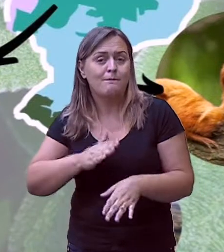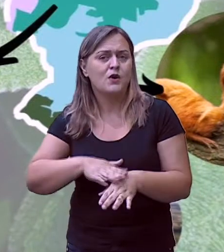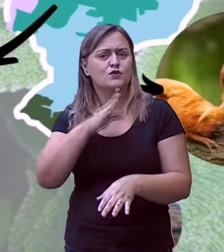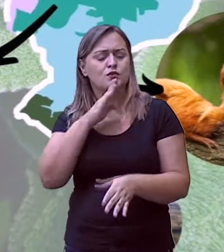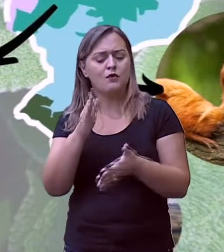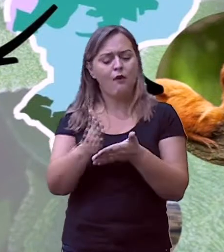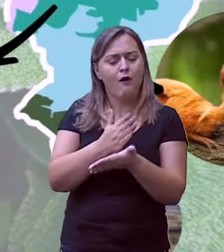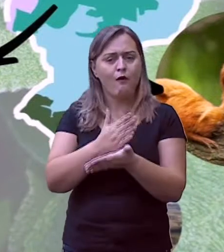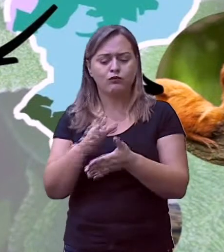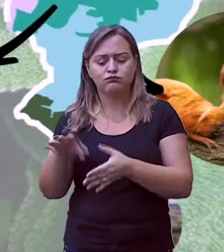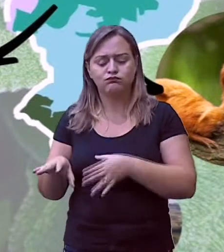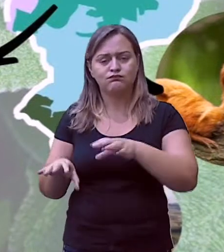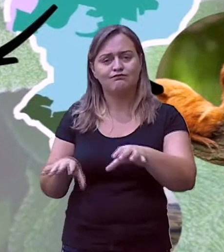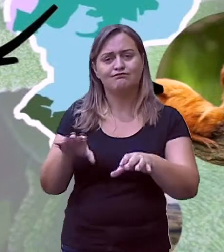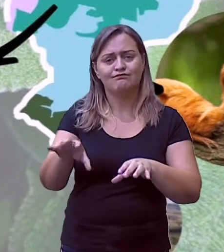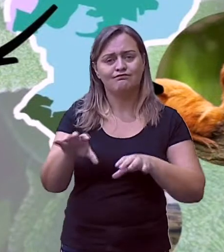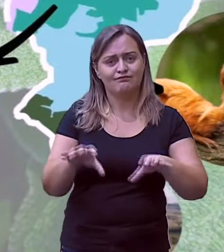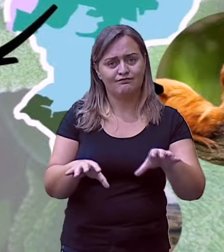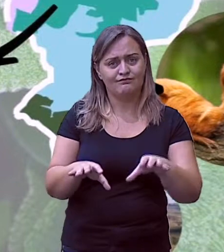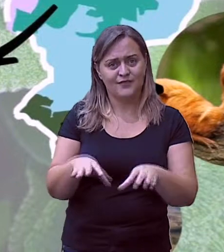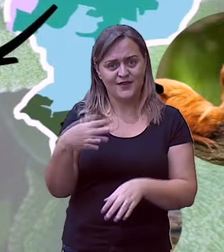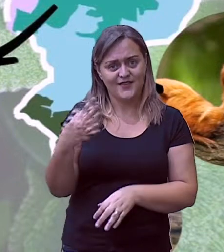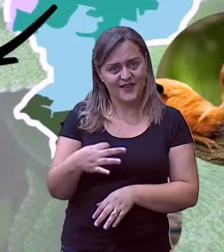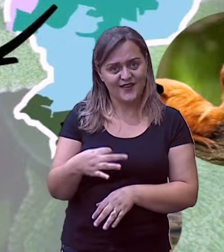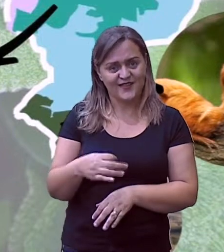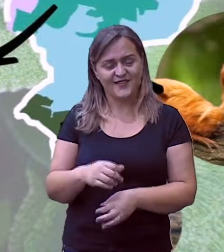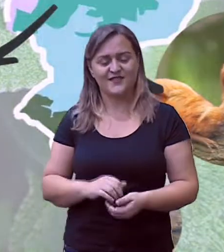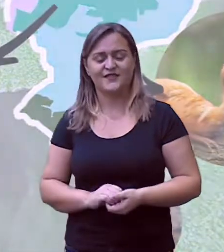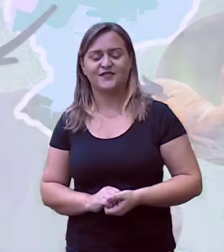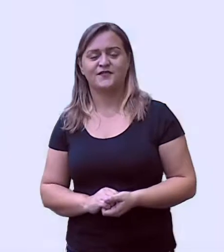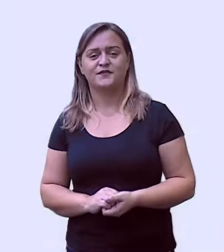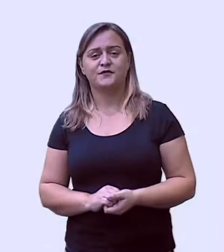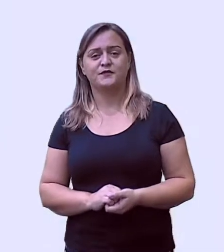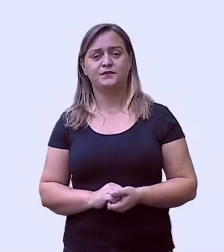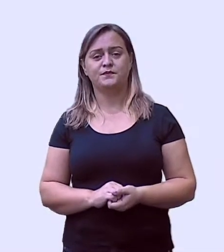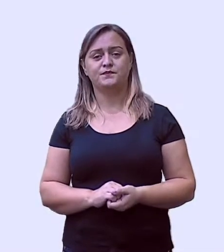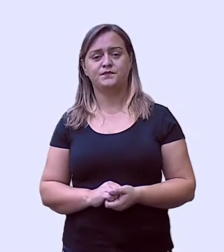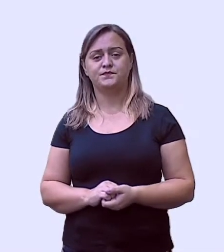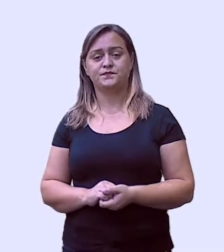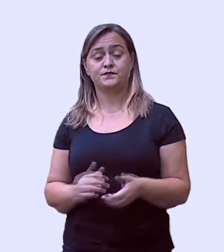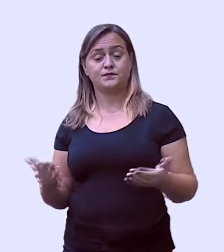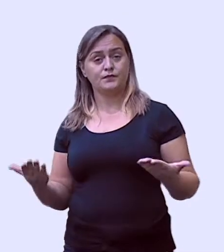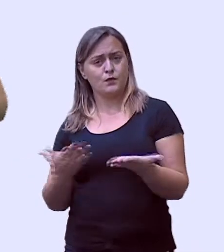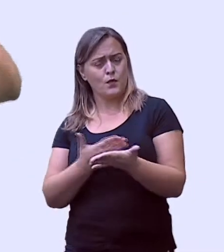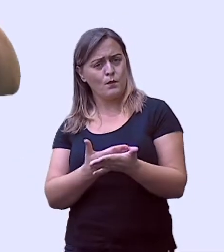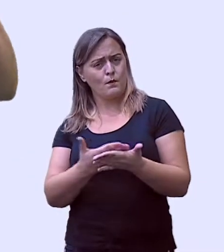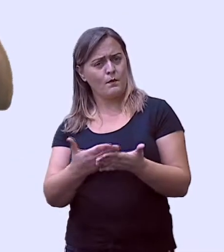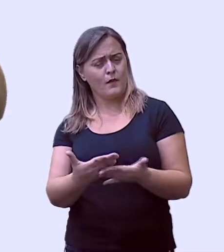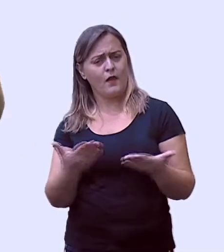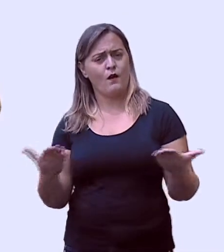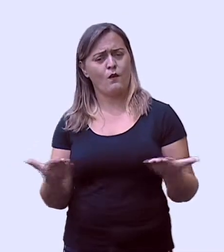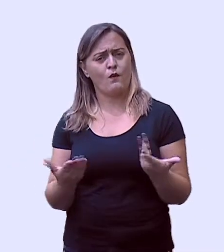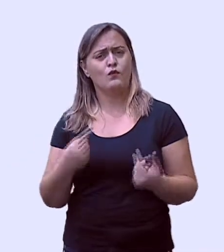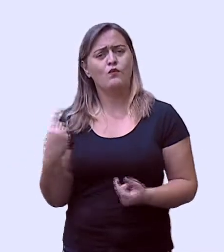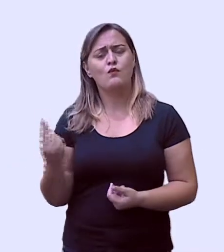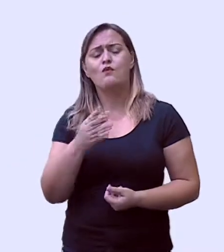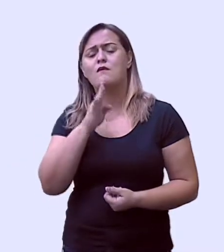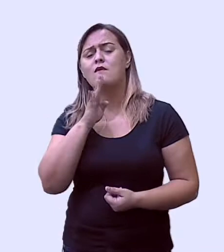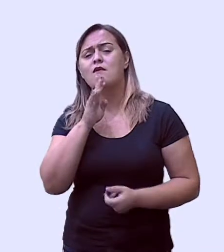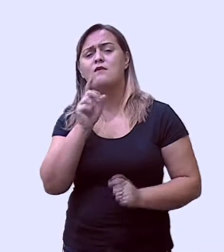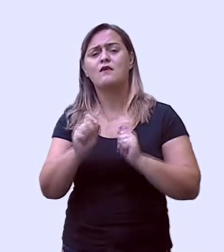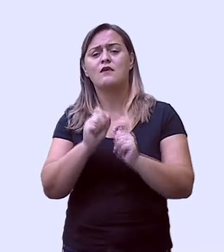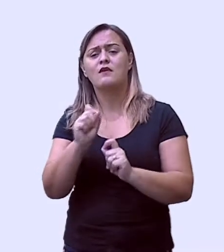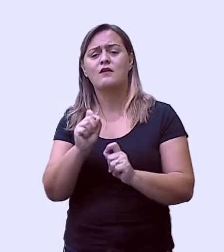das predominâncias deles. Vamos lá comigo? Então, olha só, para começar, nós vamos falar um pouquinho do que